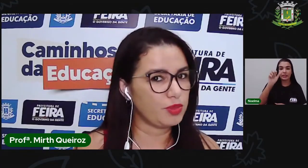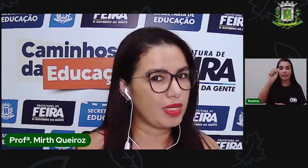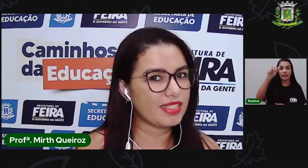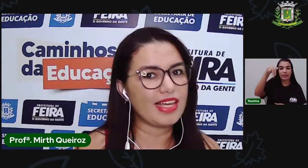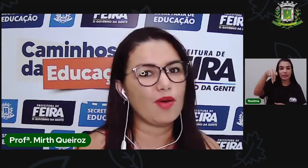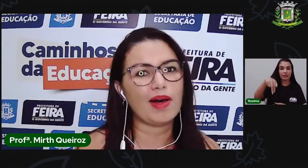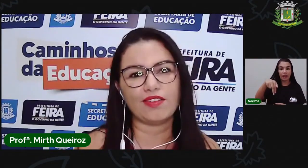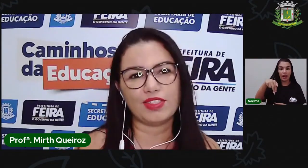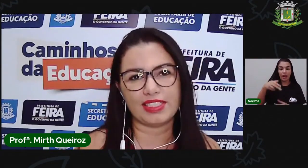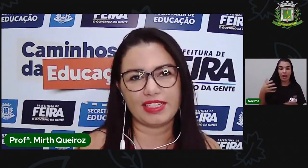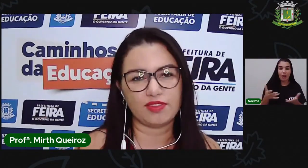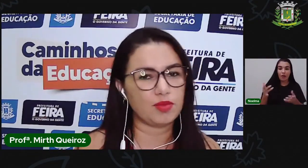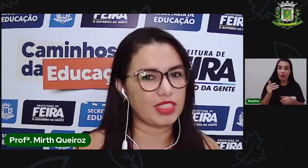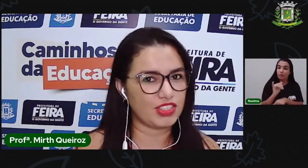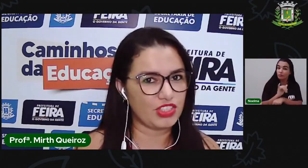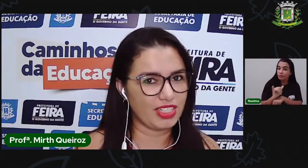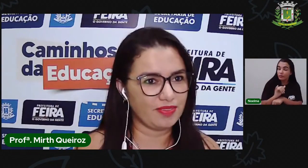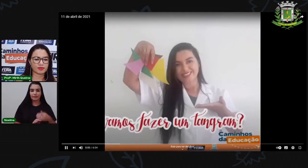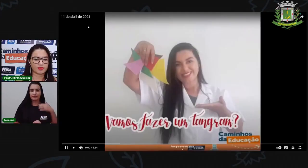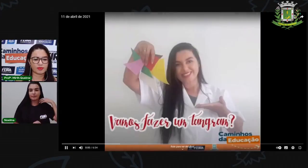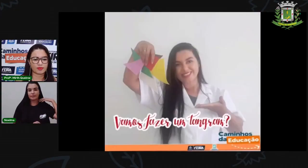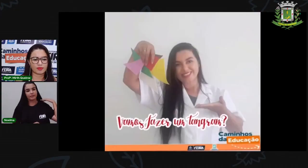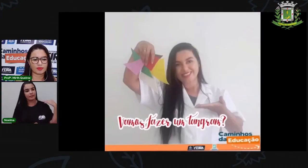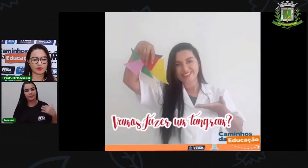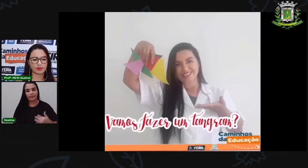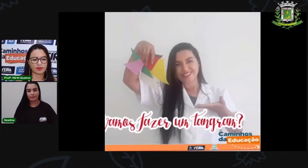videozinho especial para vocês. Vamos assistir?